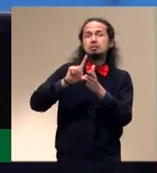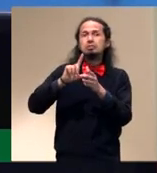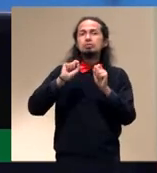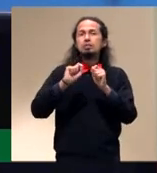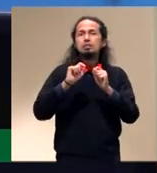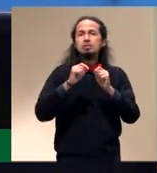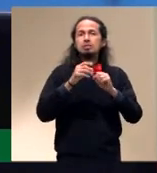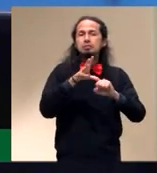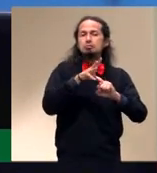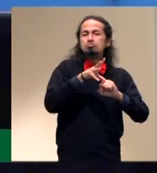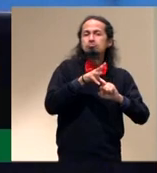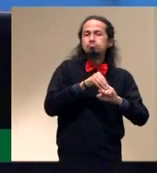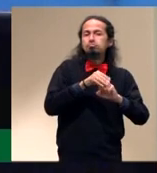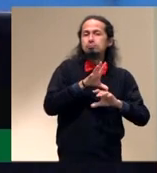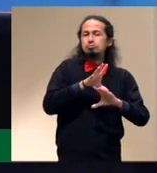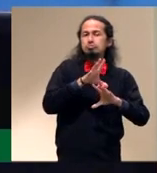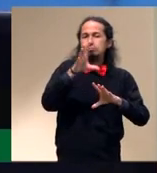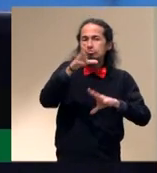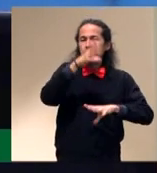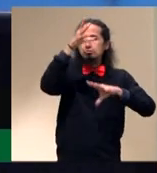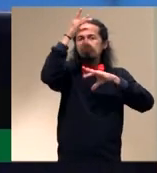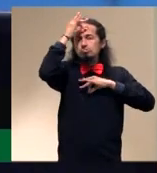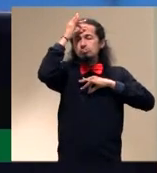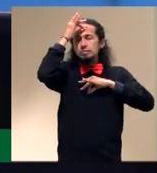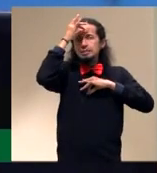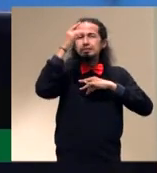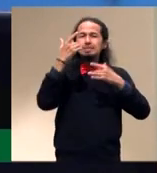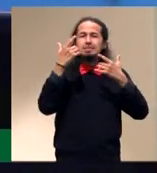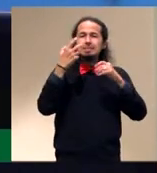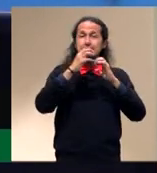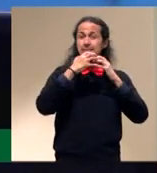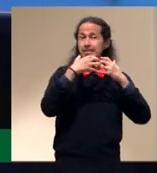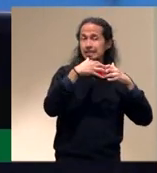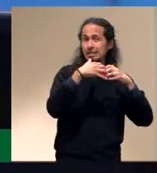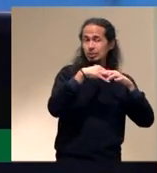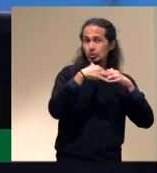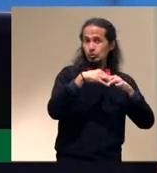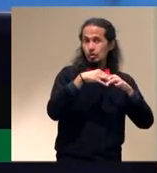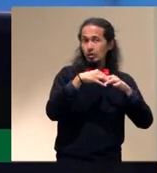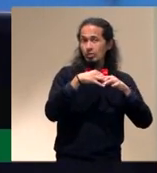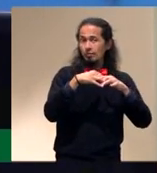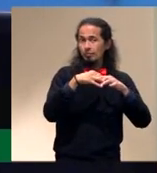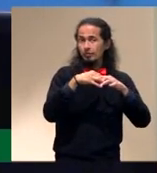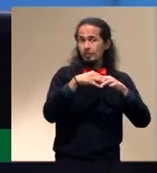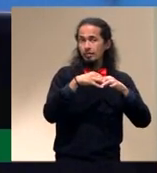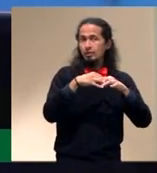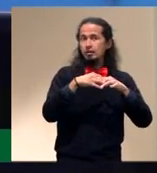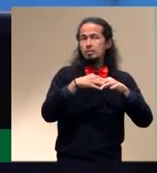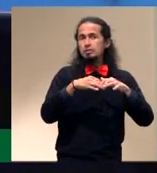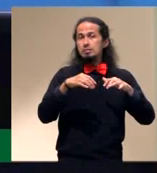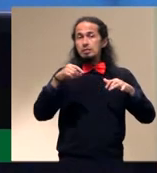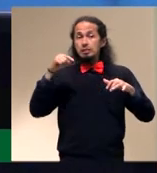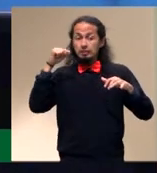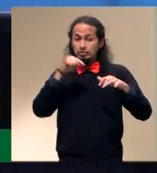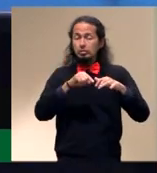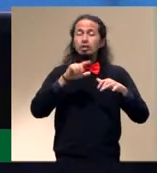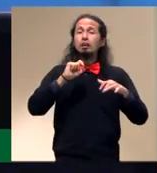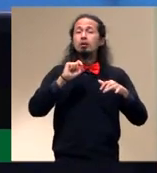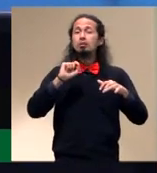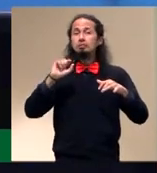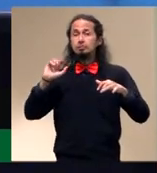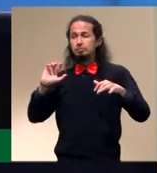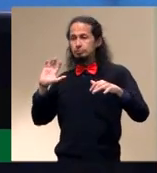cognitiva que se dá nesse processo, que é resultante de, que é o resultado de todo um